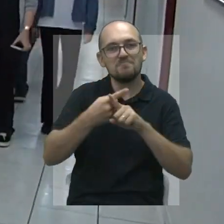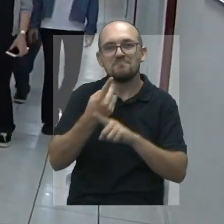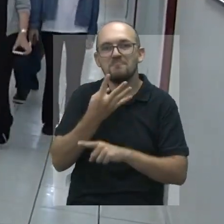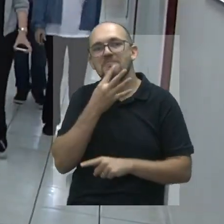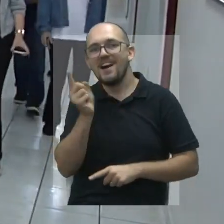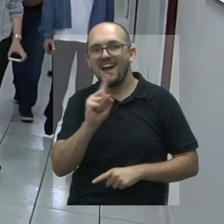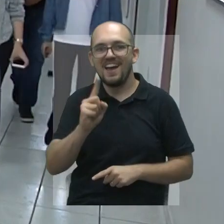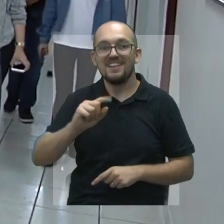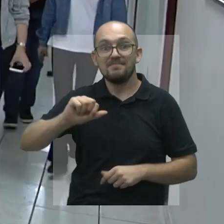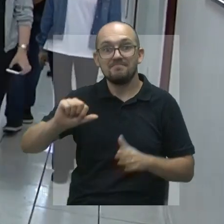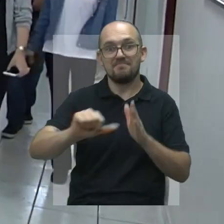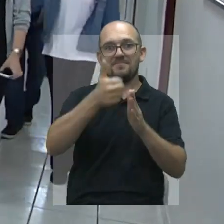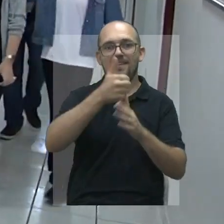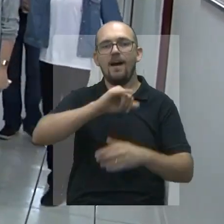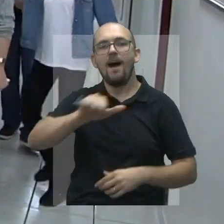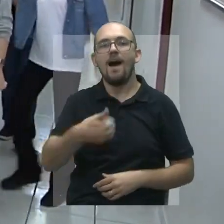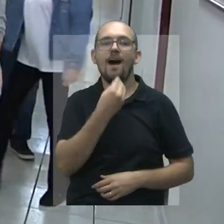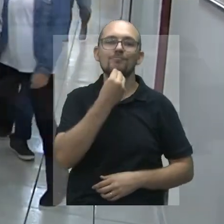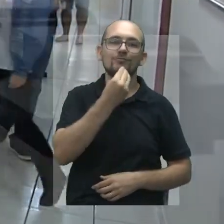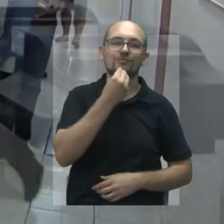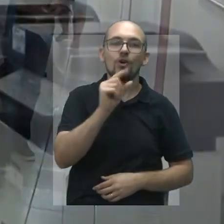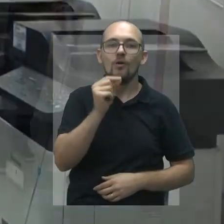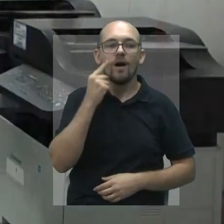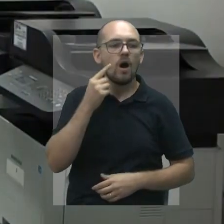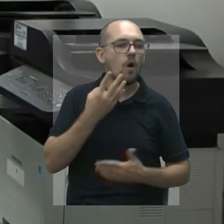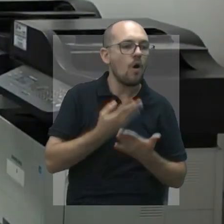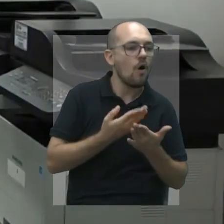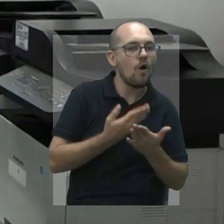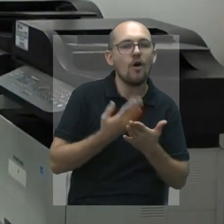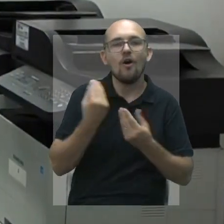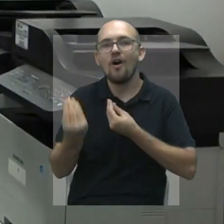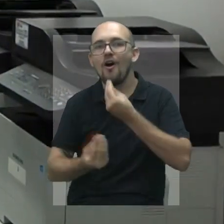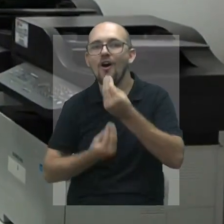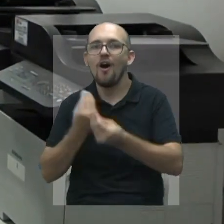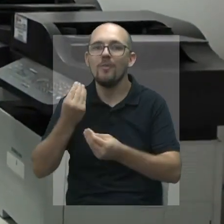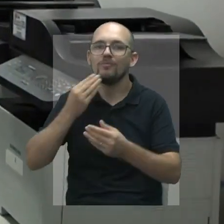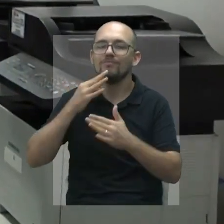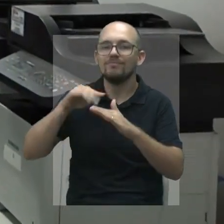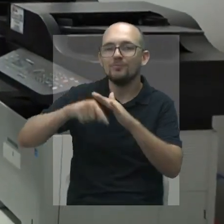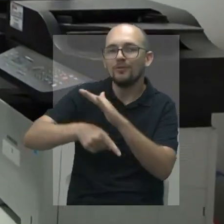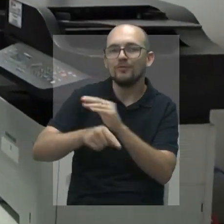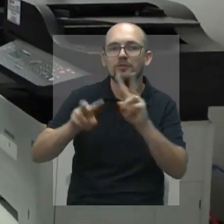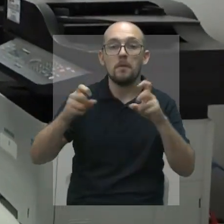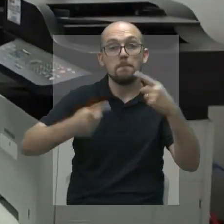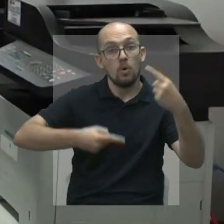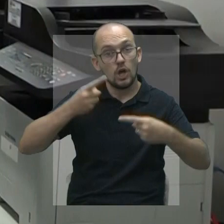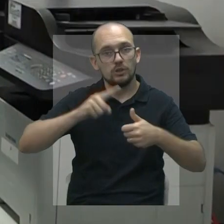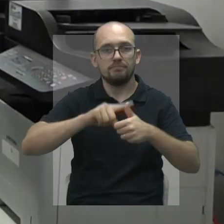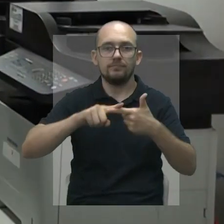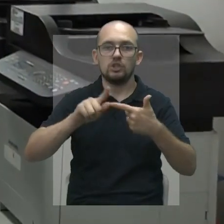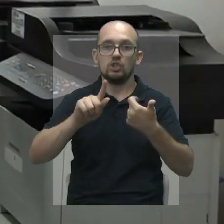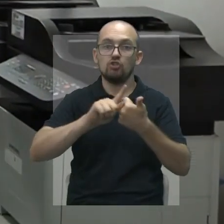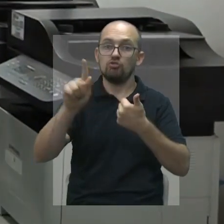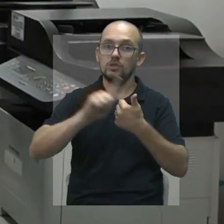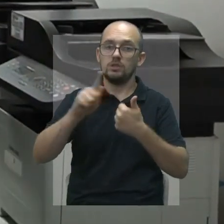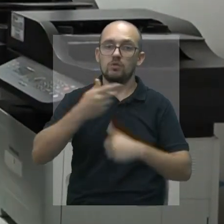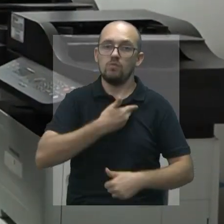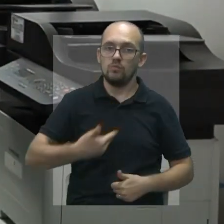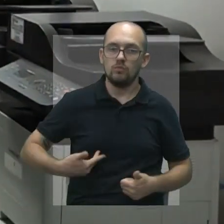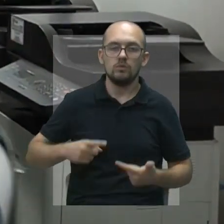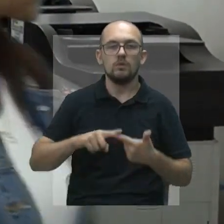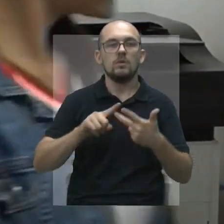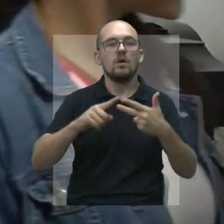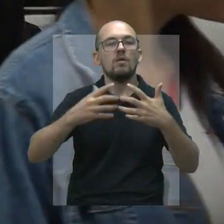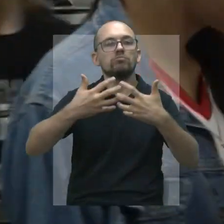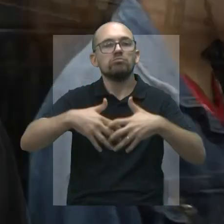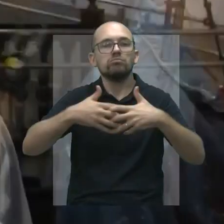que aproveitou a oportunidade para aprofundar os conhecimentos sobre política, gestão pública e o funcionamento dos